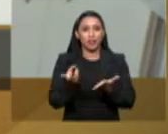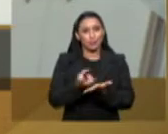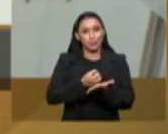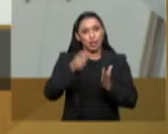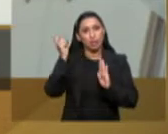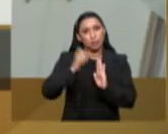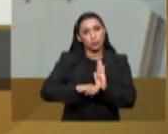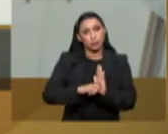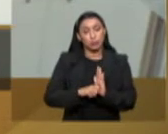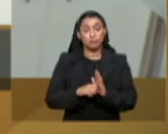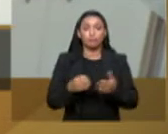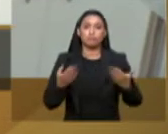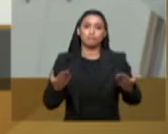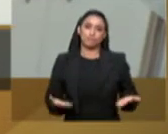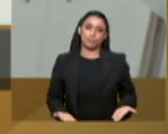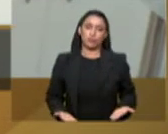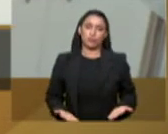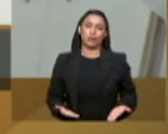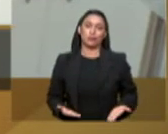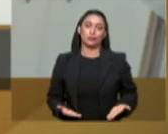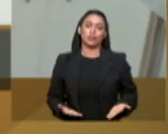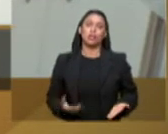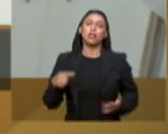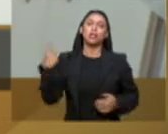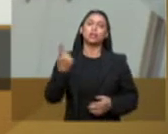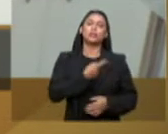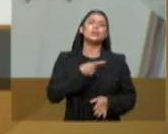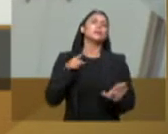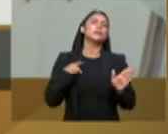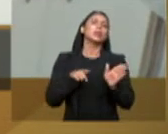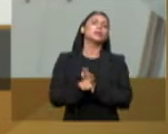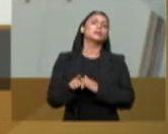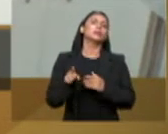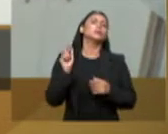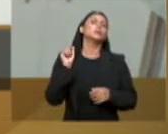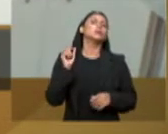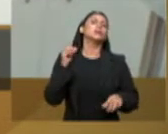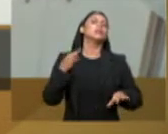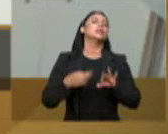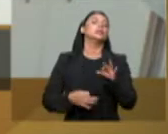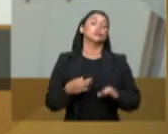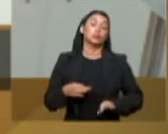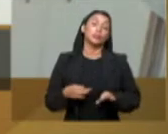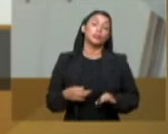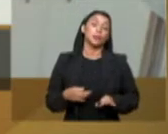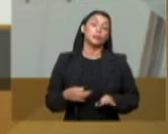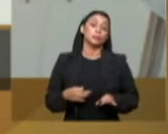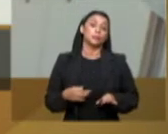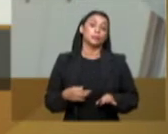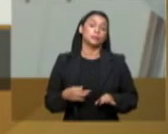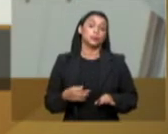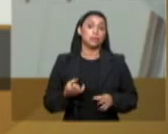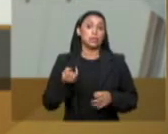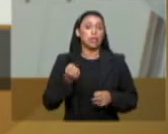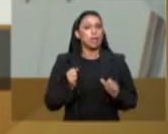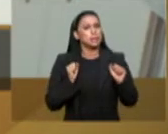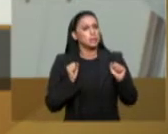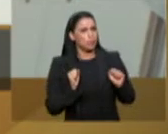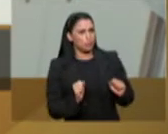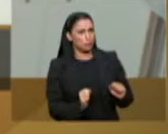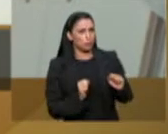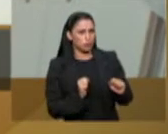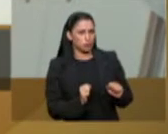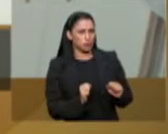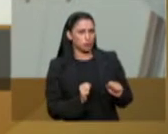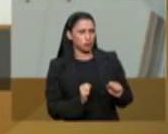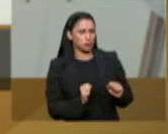tributária. A pergunta que nós devemos fazer neste julgamento é se é possível que